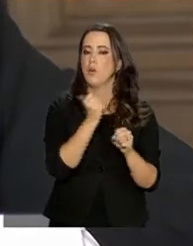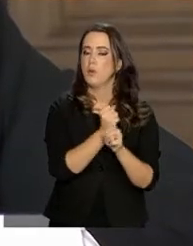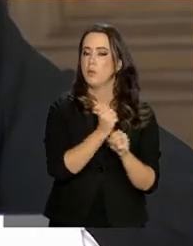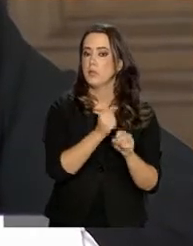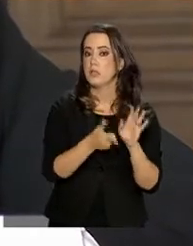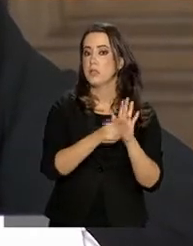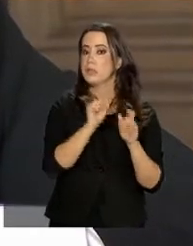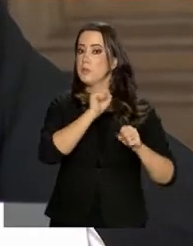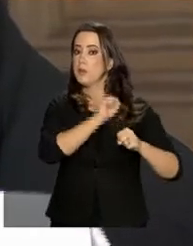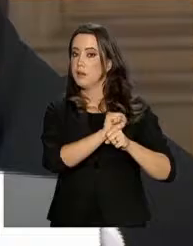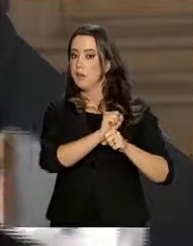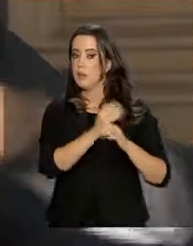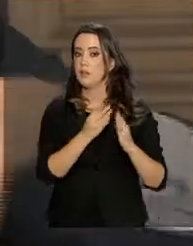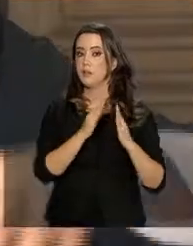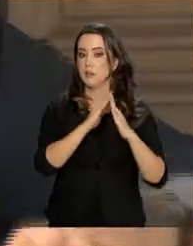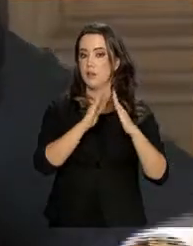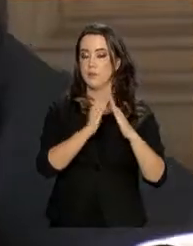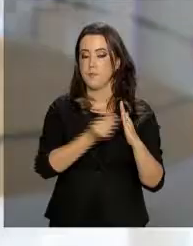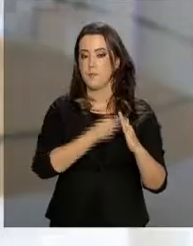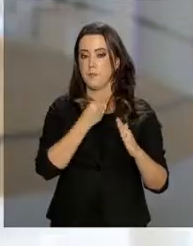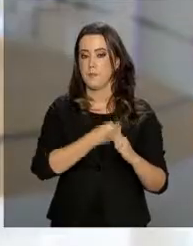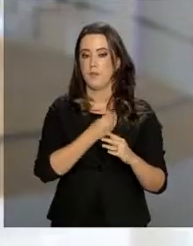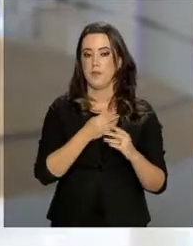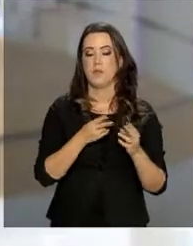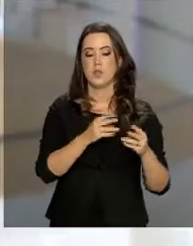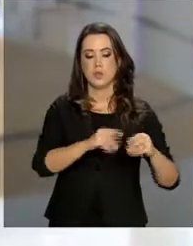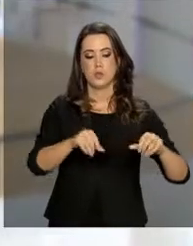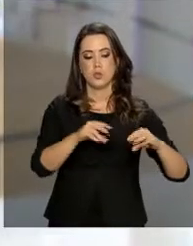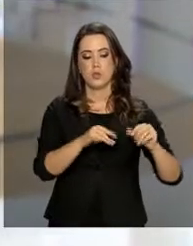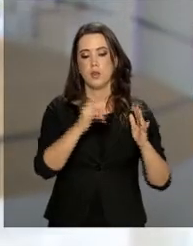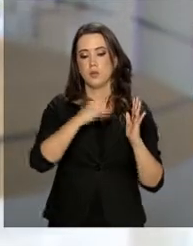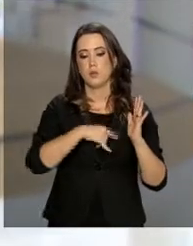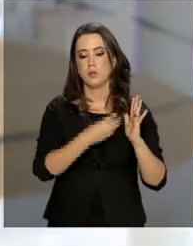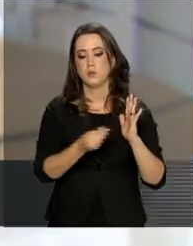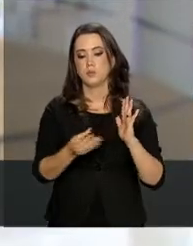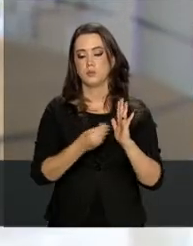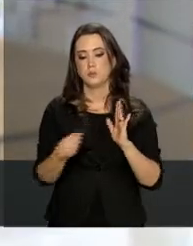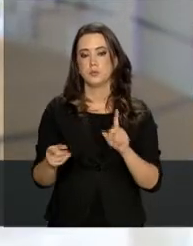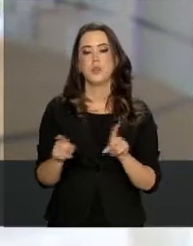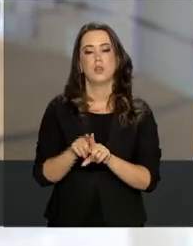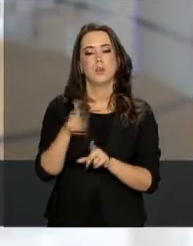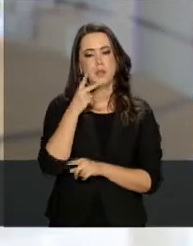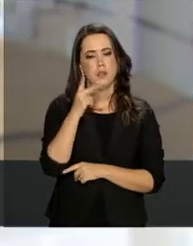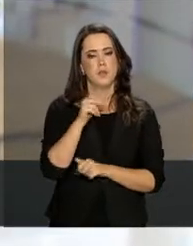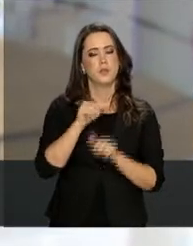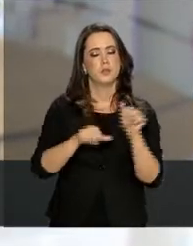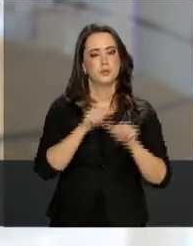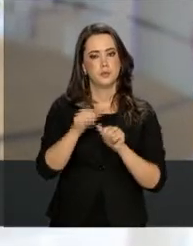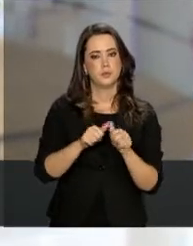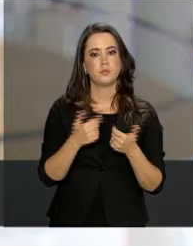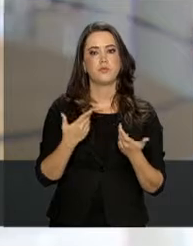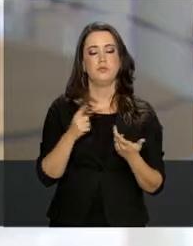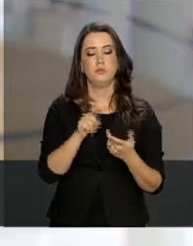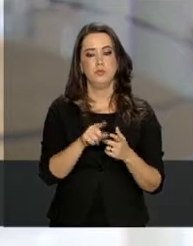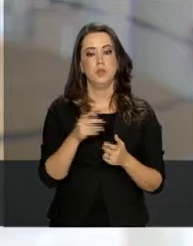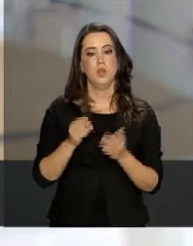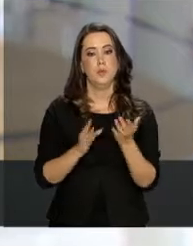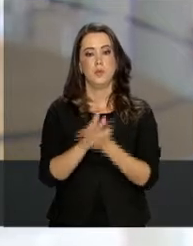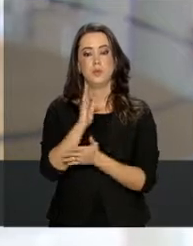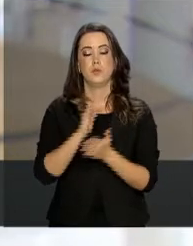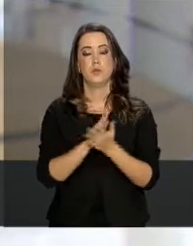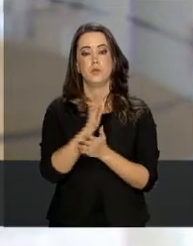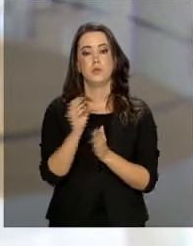Minha Vida e a regularização de terras. Temer também falou das reformas. Aprovou mudanças no ensino médio